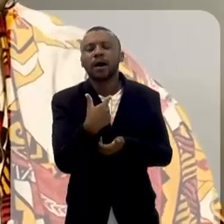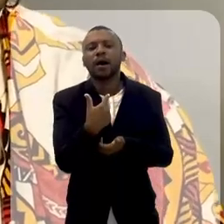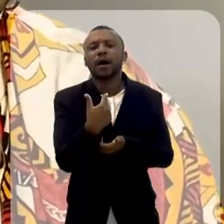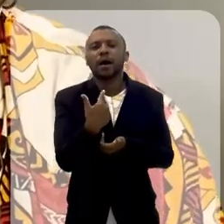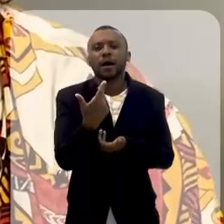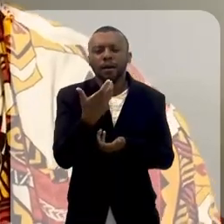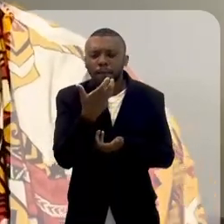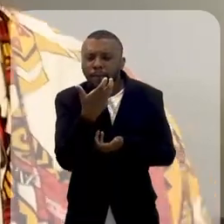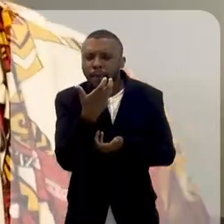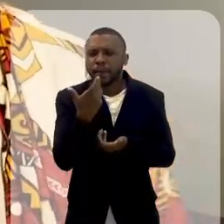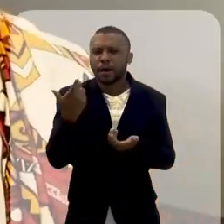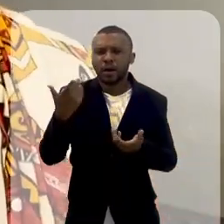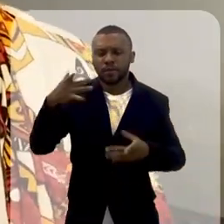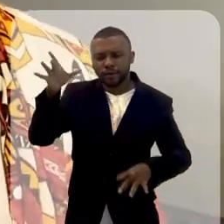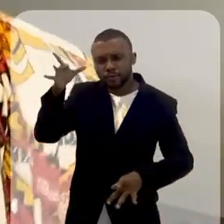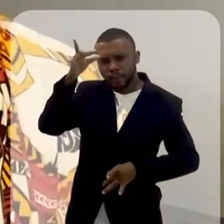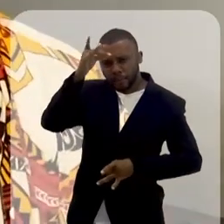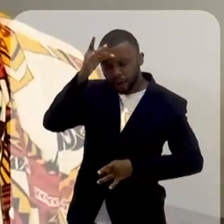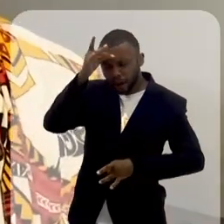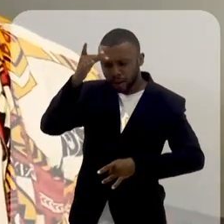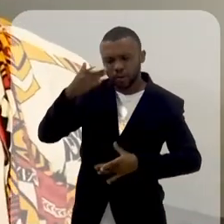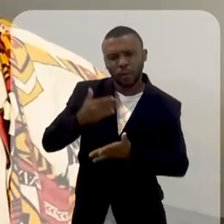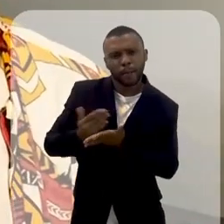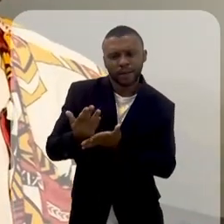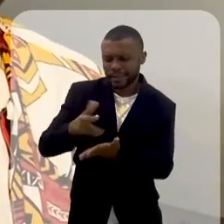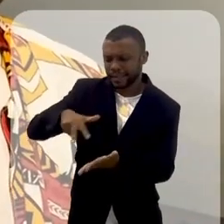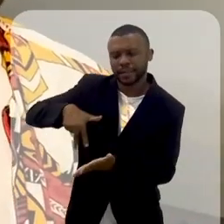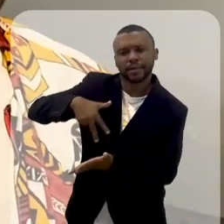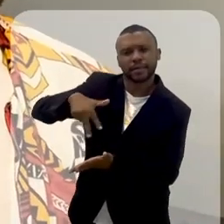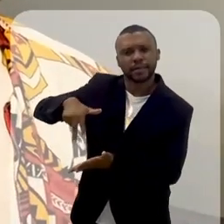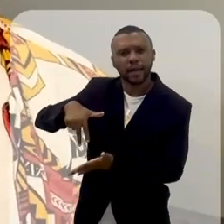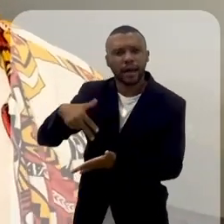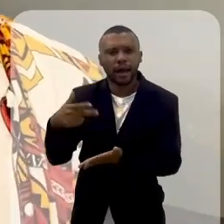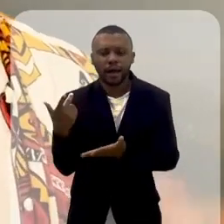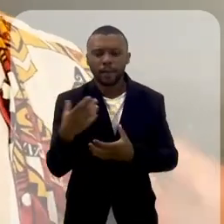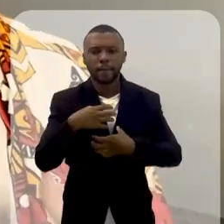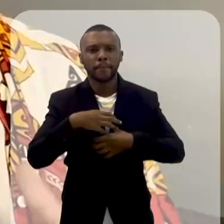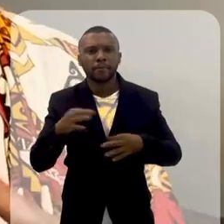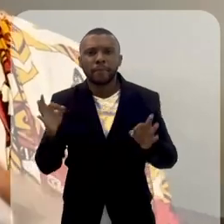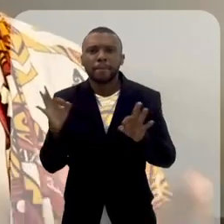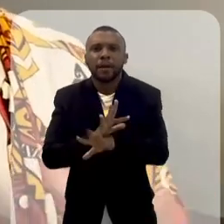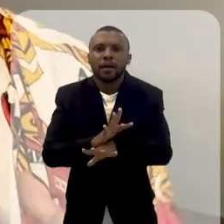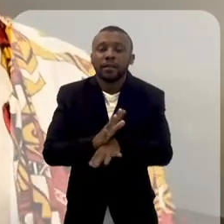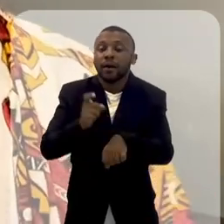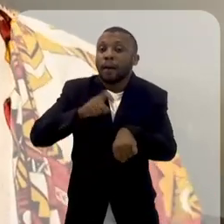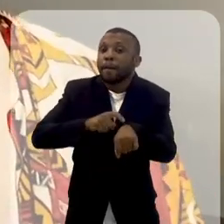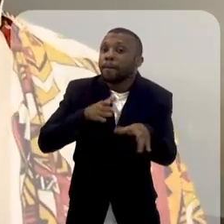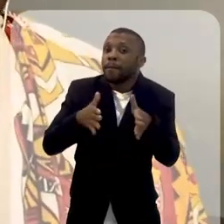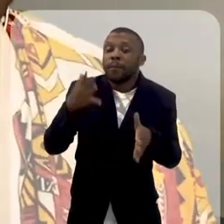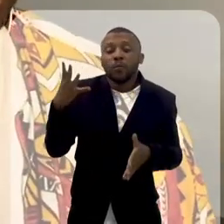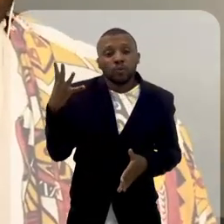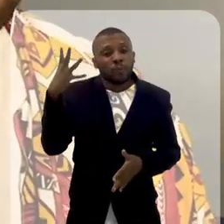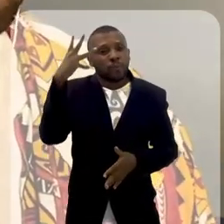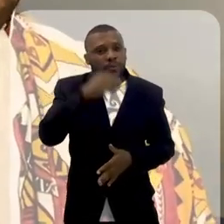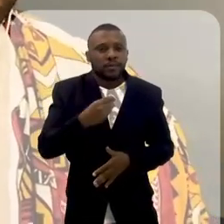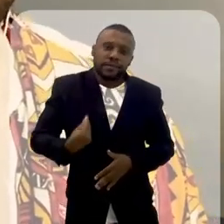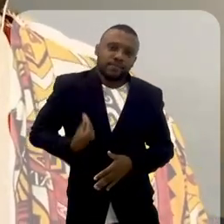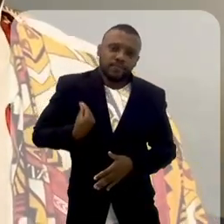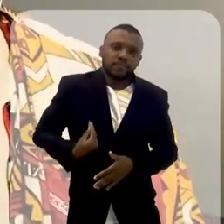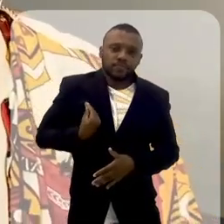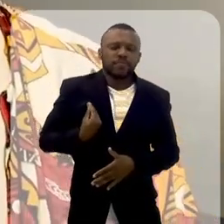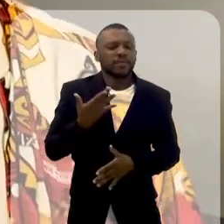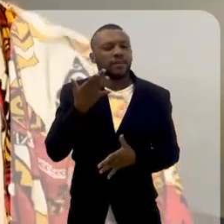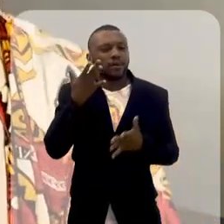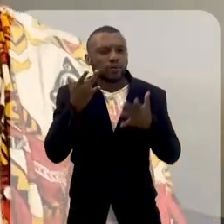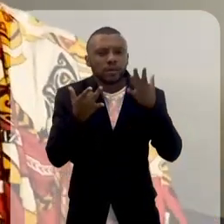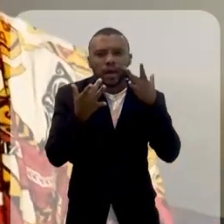mandando mensagens de afeto. E eu danço esses áudios da minha avó. E aí, nesse momento, é um momento que eu me sinto muito pleno, uma parte muito bonita da